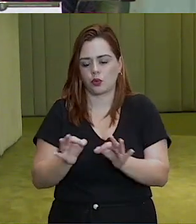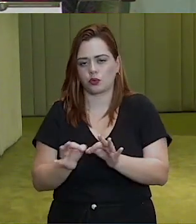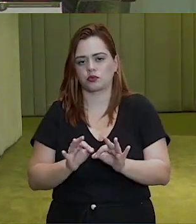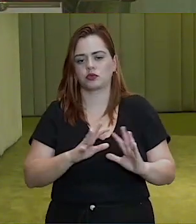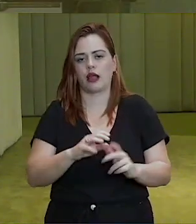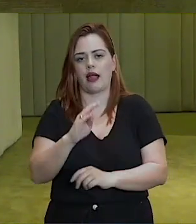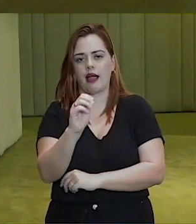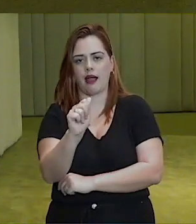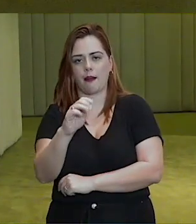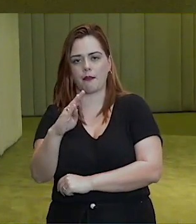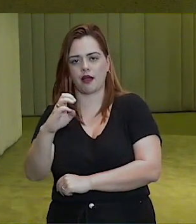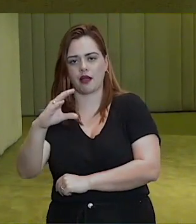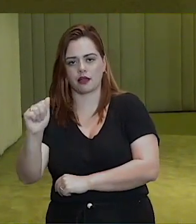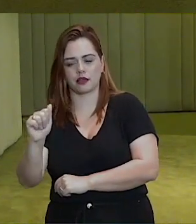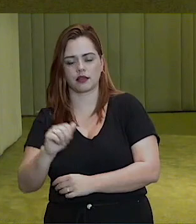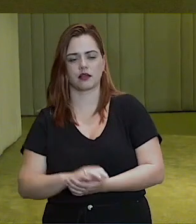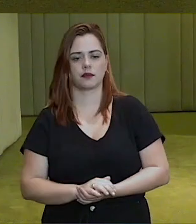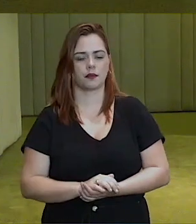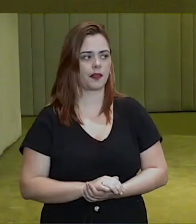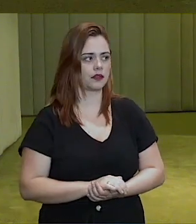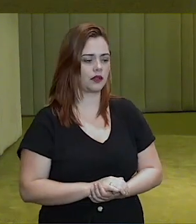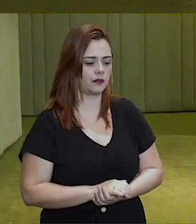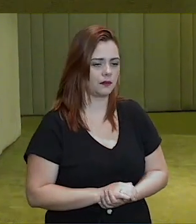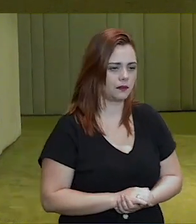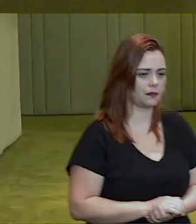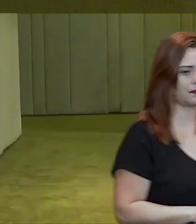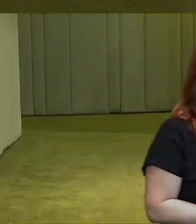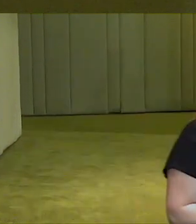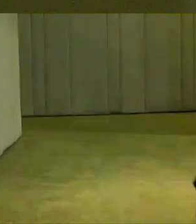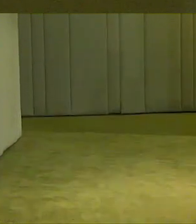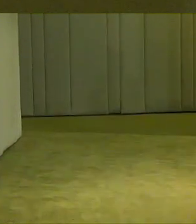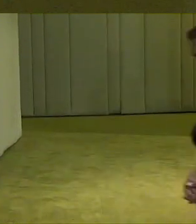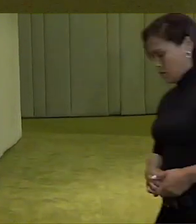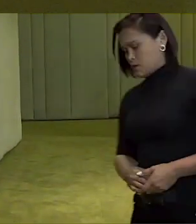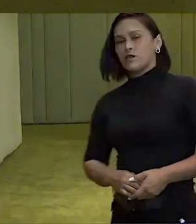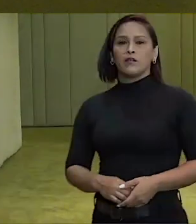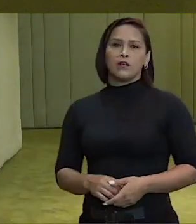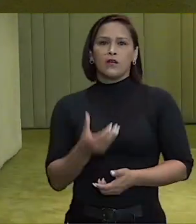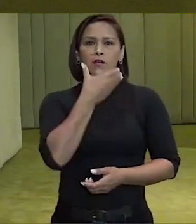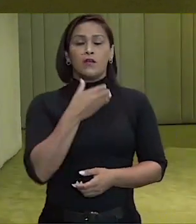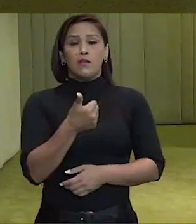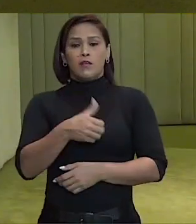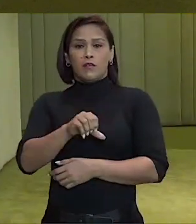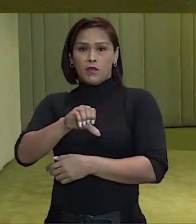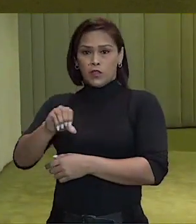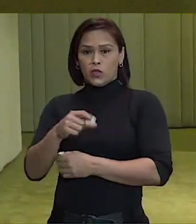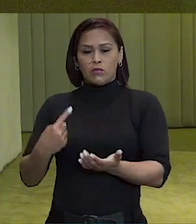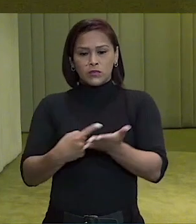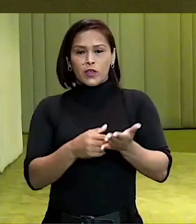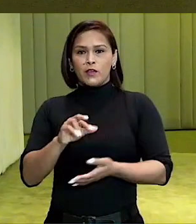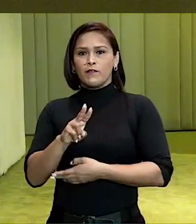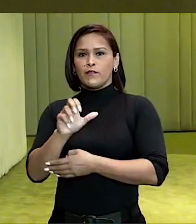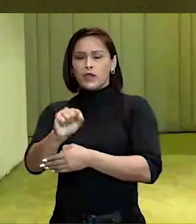ABAC. Em dezembro de 1991, assinamos em Viena o acordo quadripartite entre Brasil,